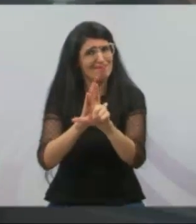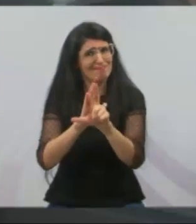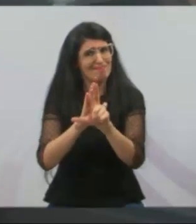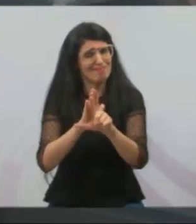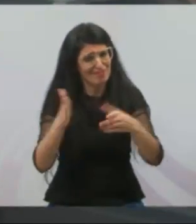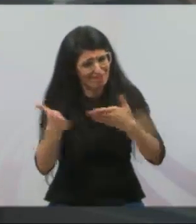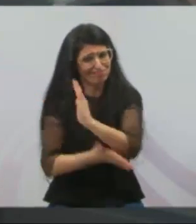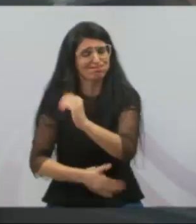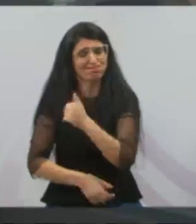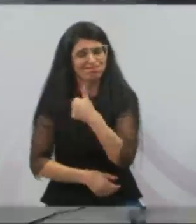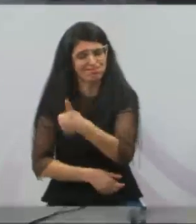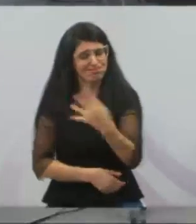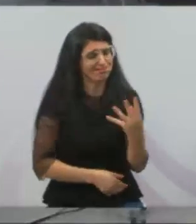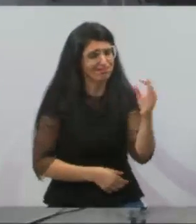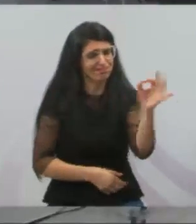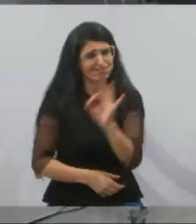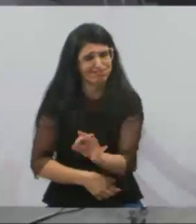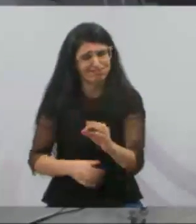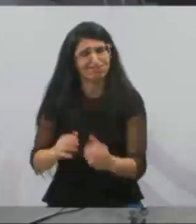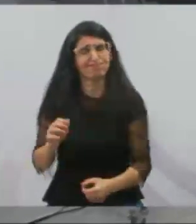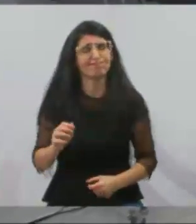O projeto continua em discussão.